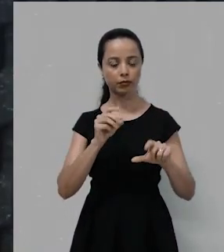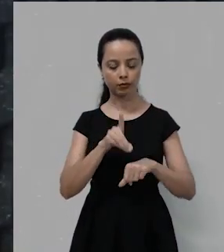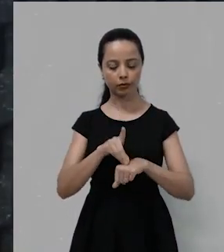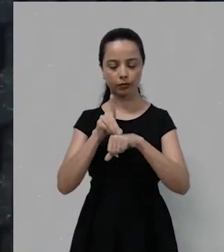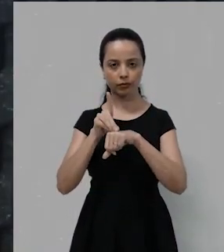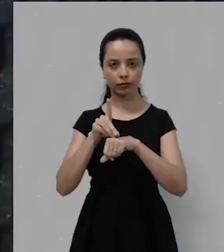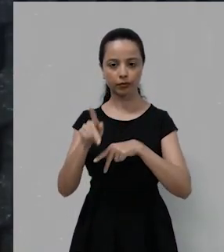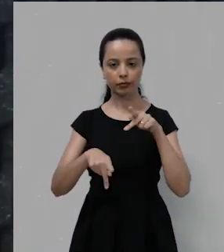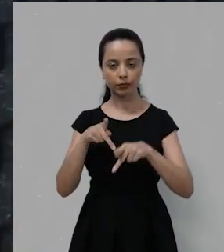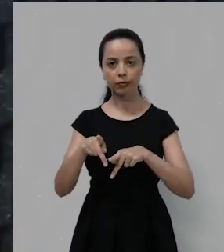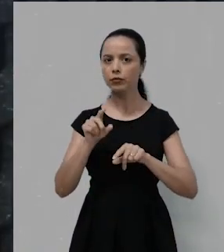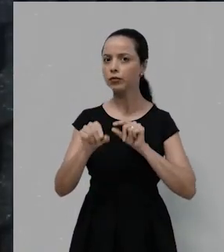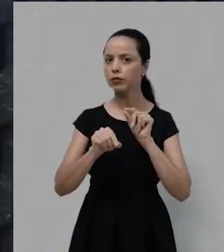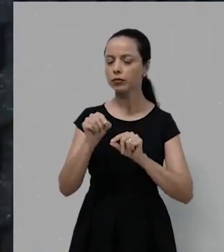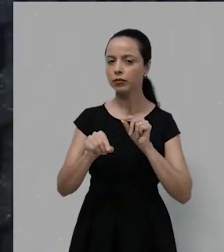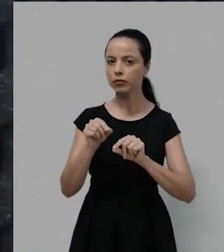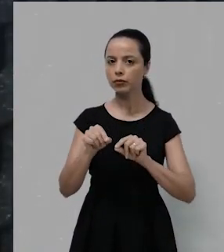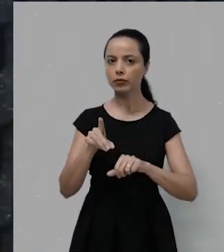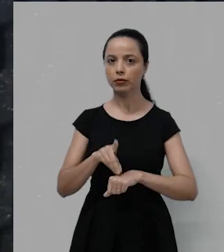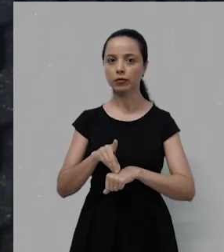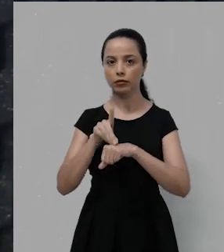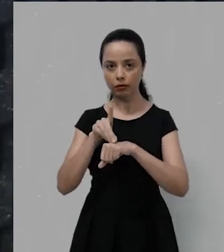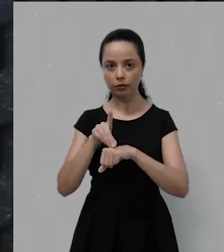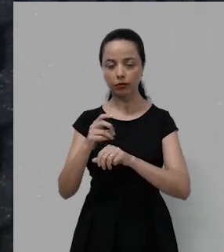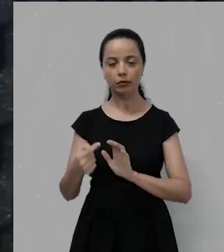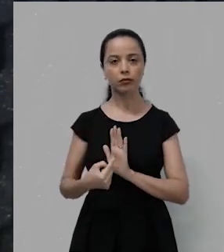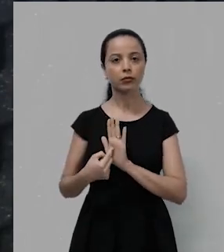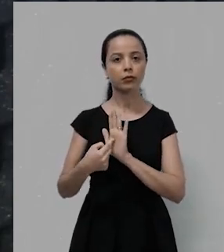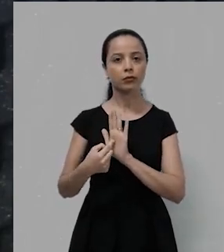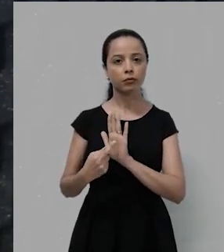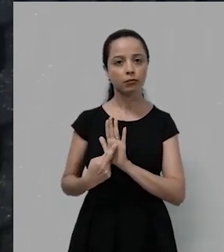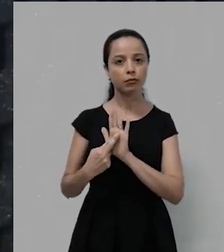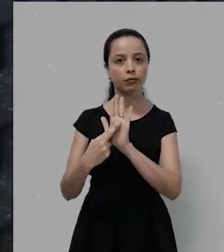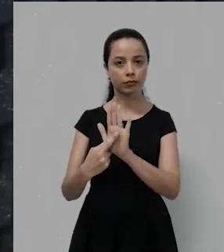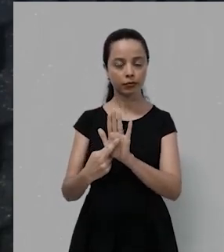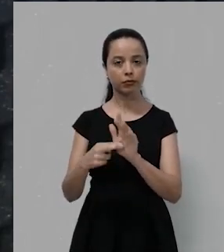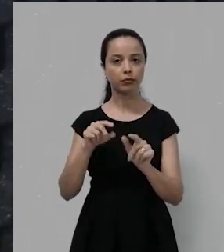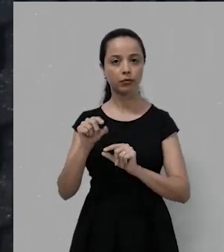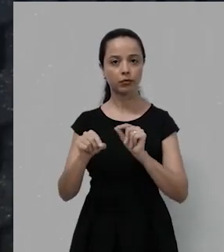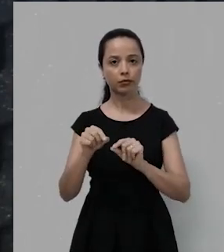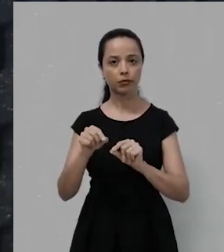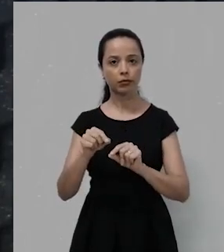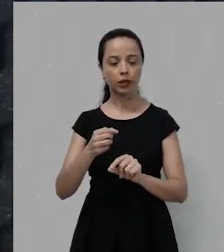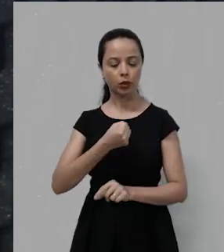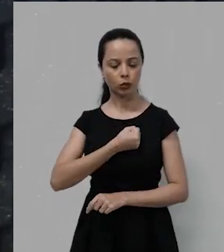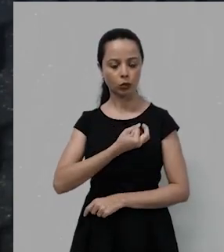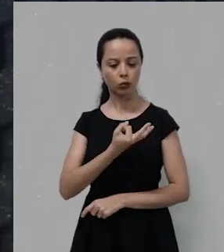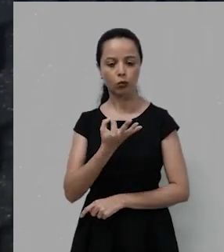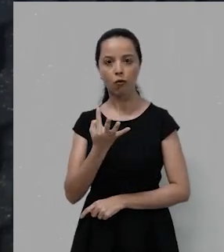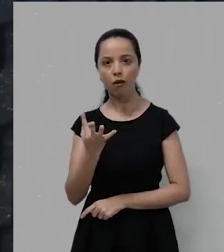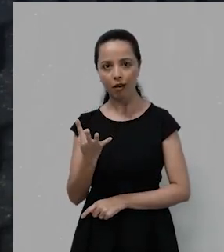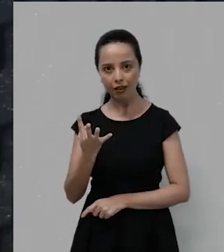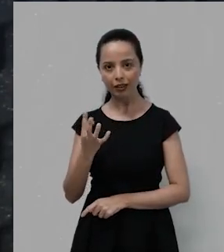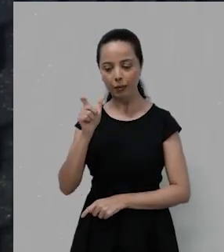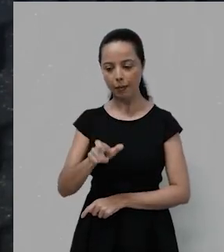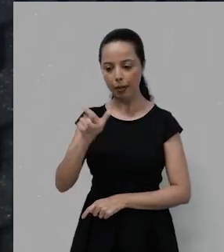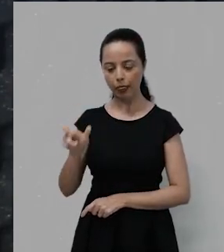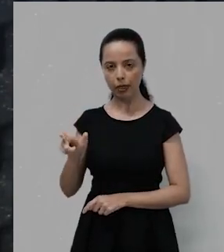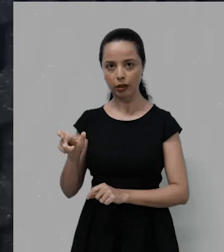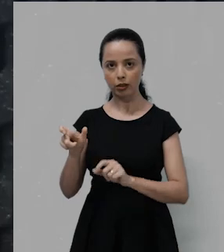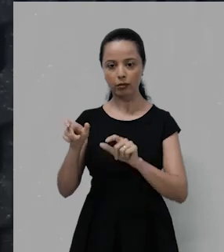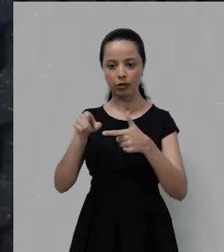populacional, pessoal? A densidade populacional ela é representada pelo número de indivíduos dividido